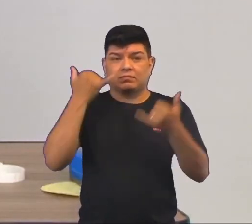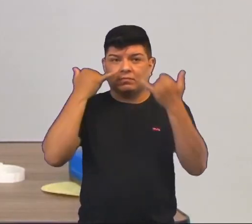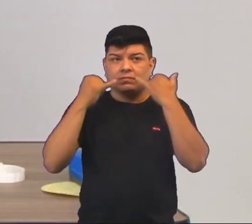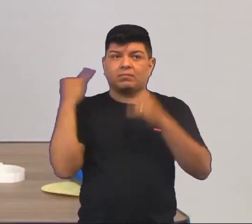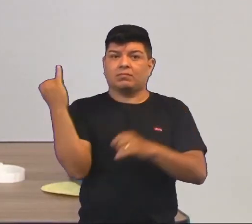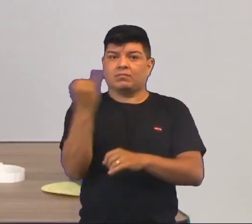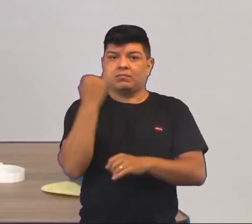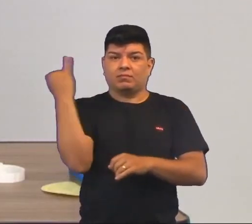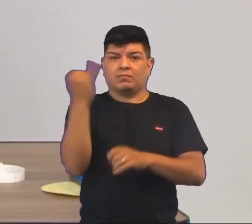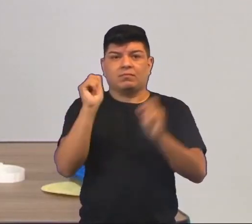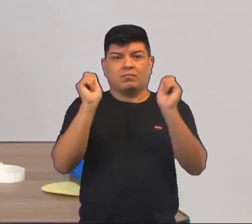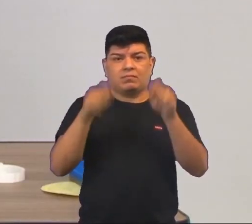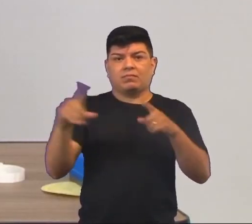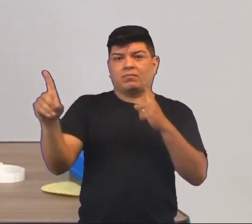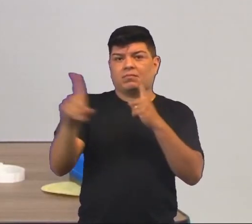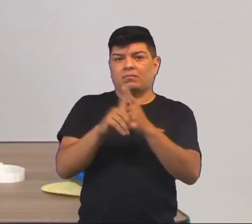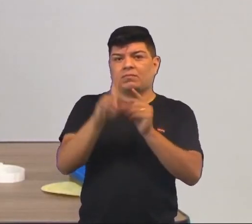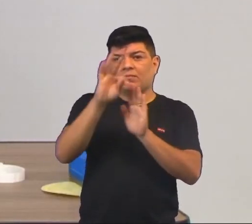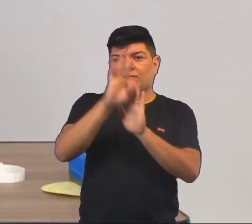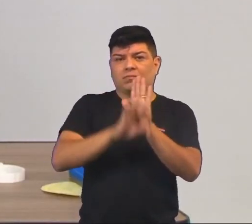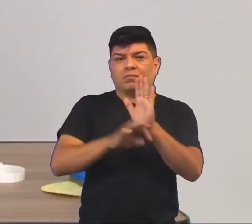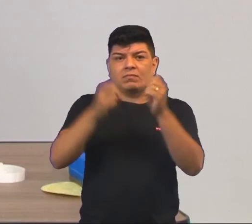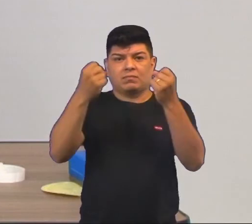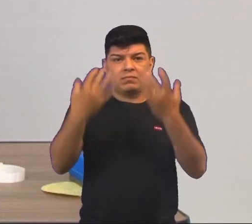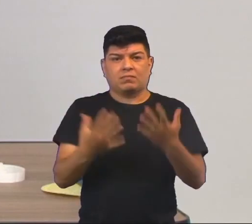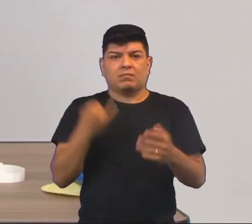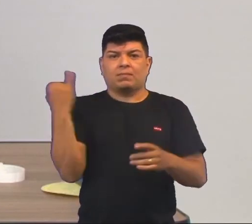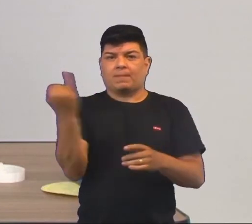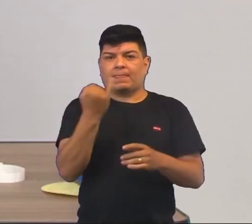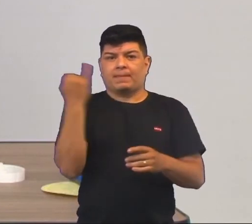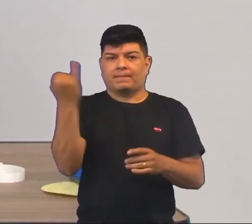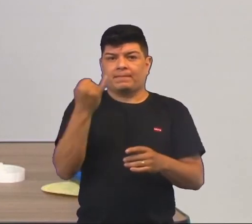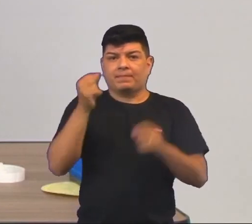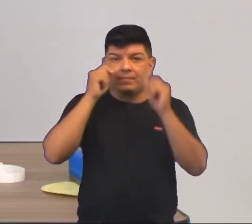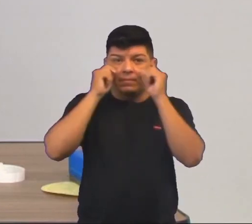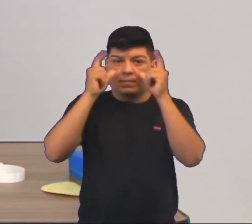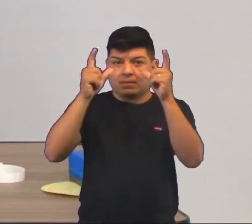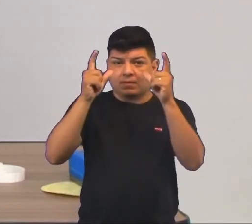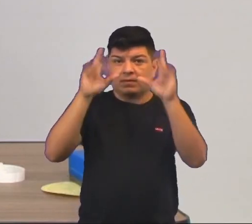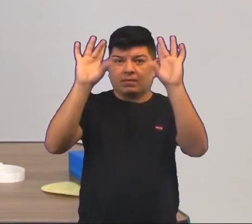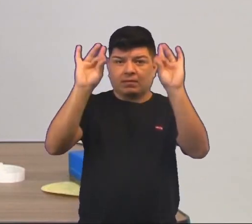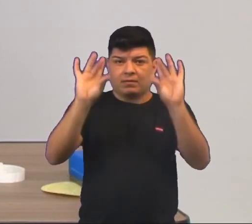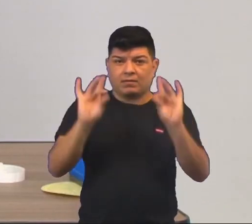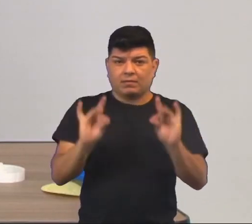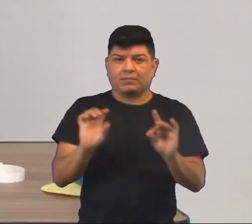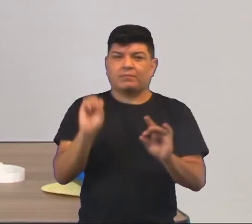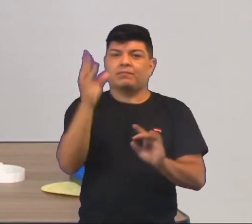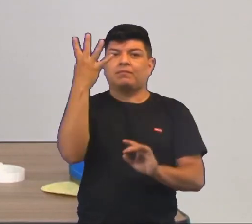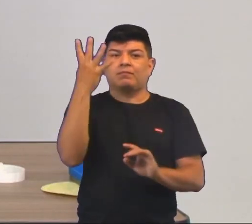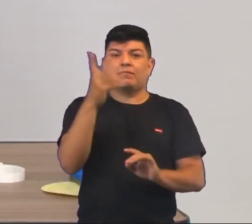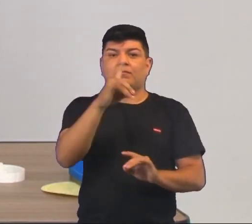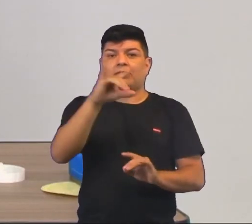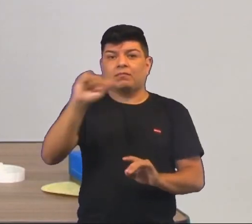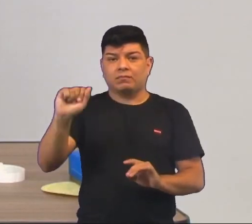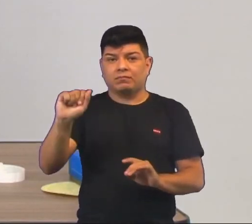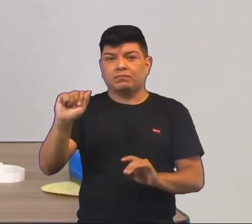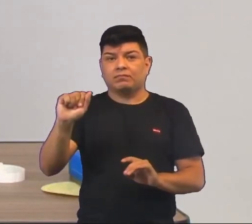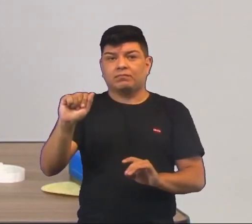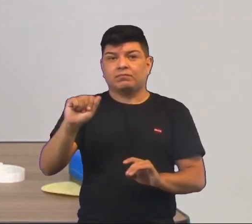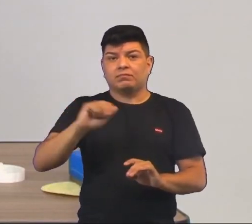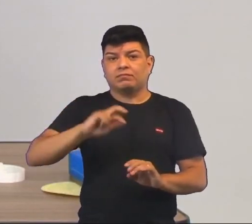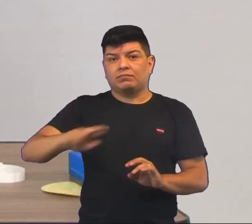informações importantes que nós podemos encontrar no texto, e como falei, é importante a gente se atentar ao detalhe. Quando ocorreu, não